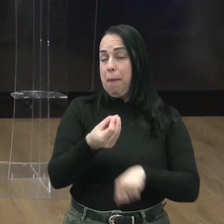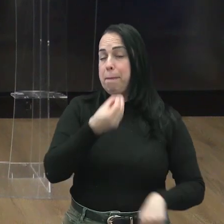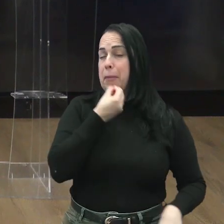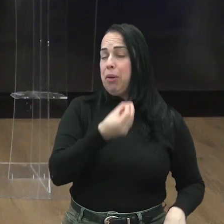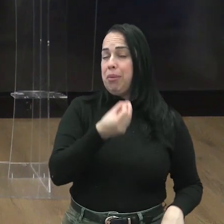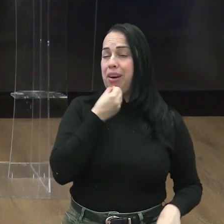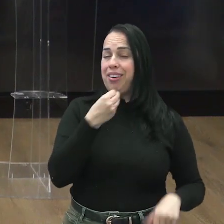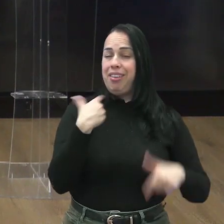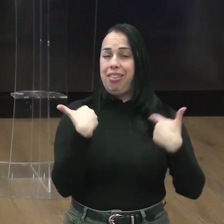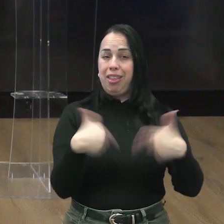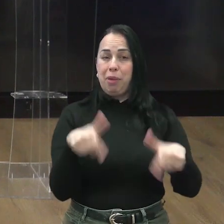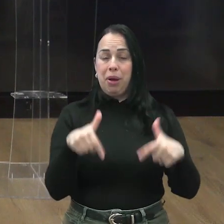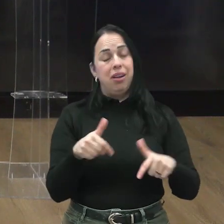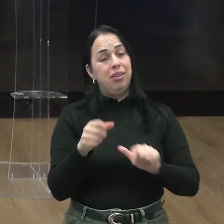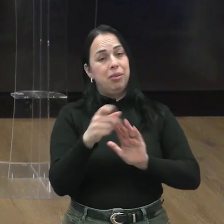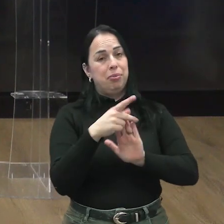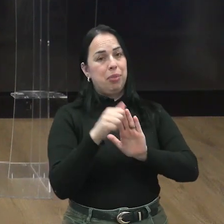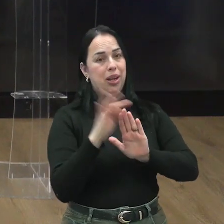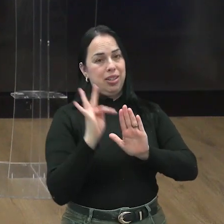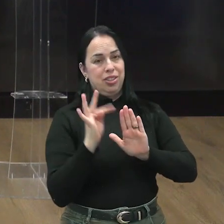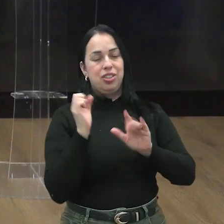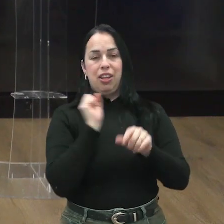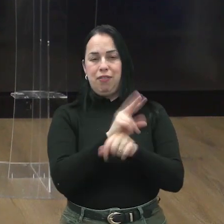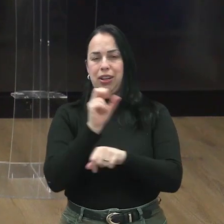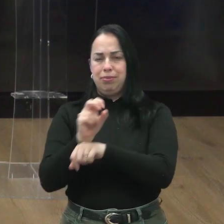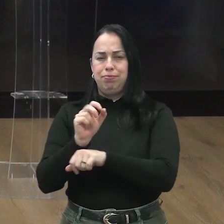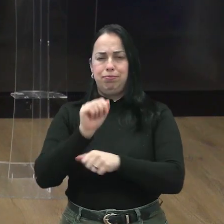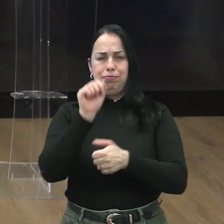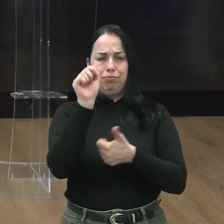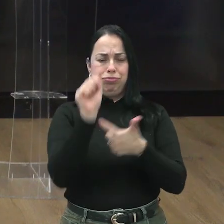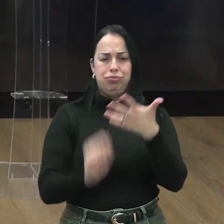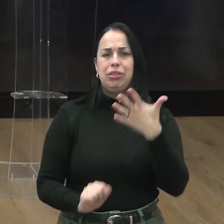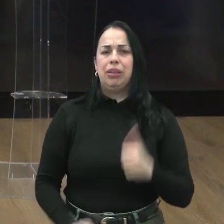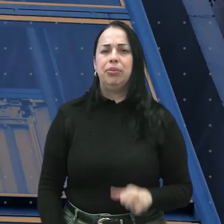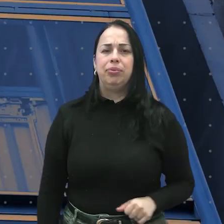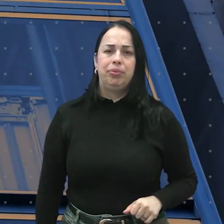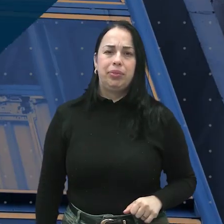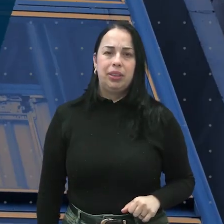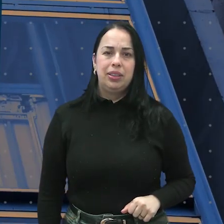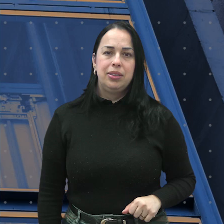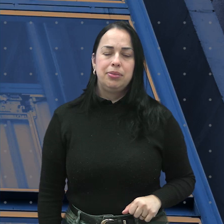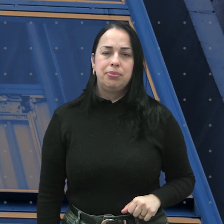uma chance no mercado de trabalho, o PAT tem vagas em diversas áreas.